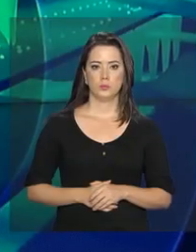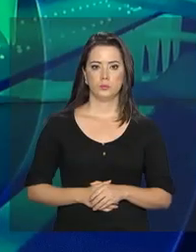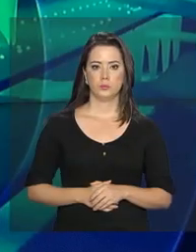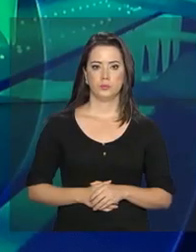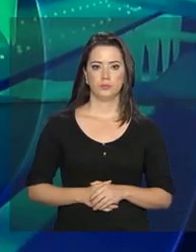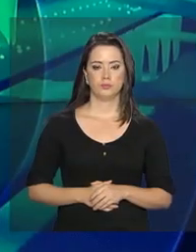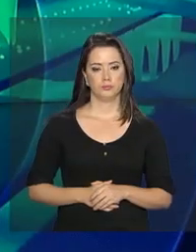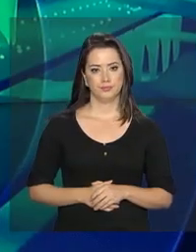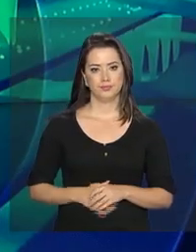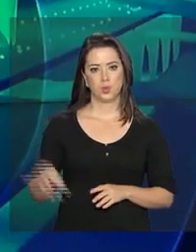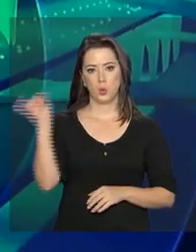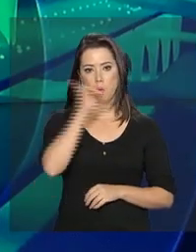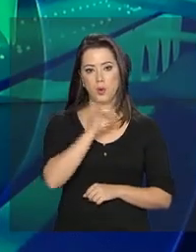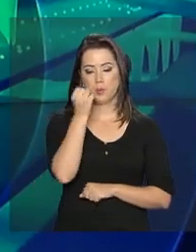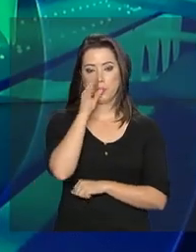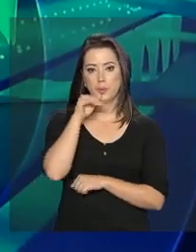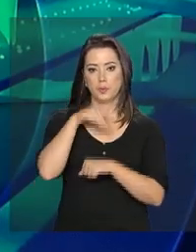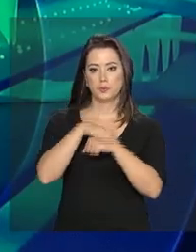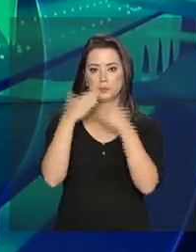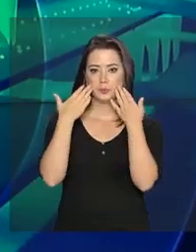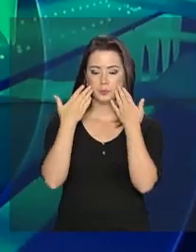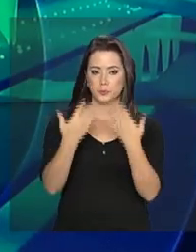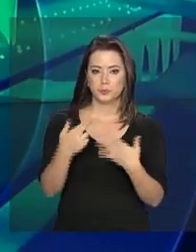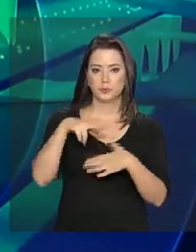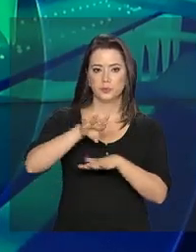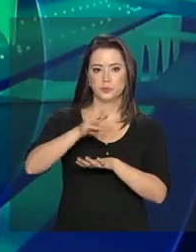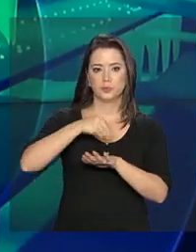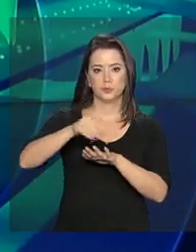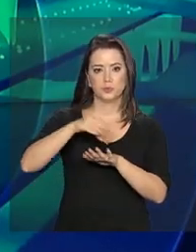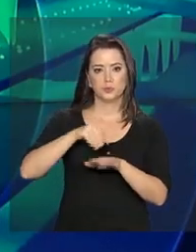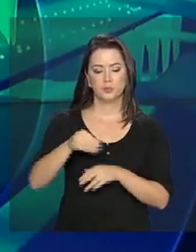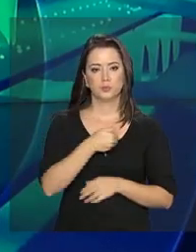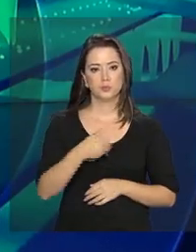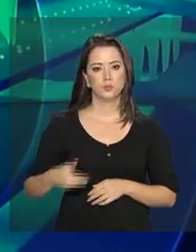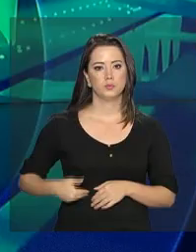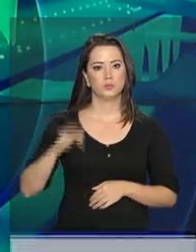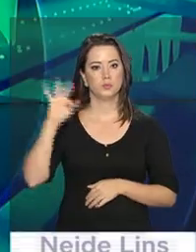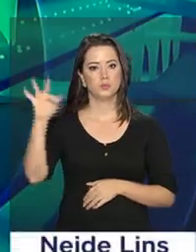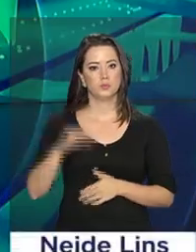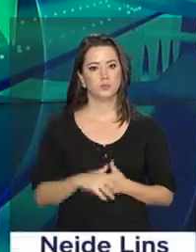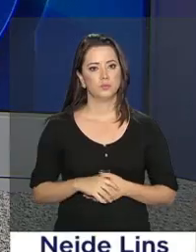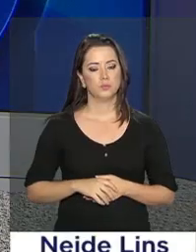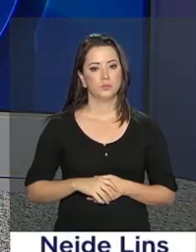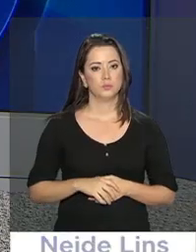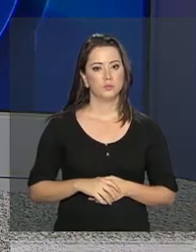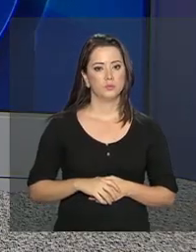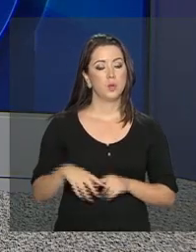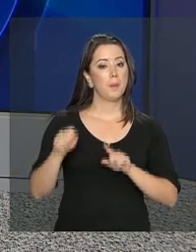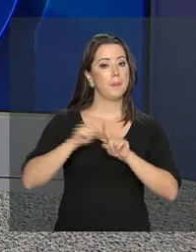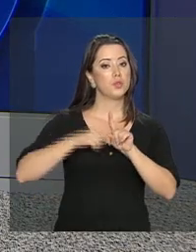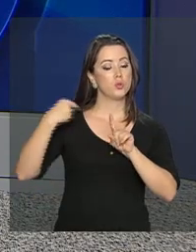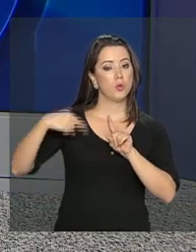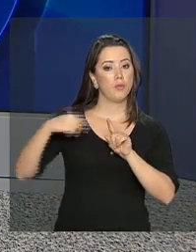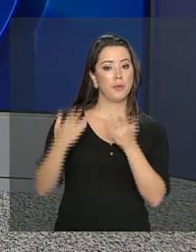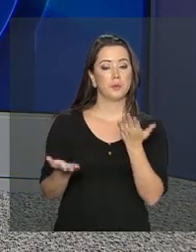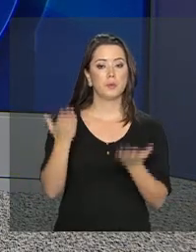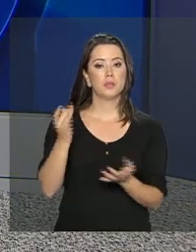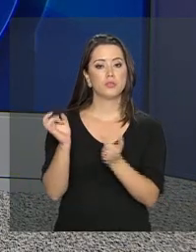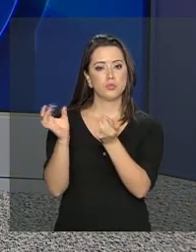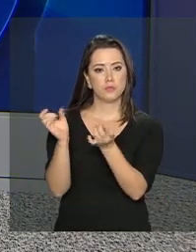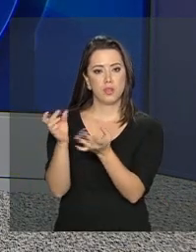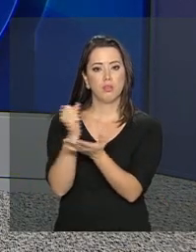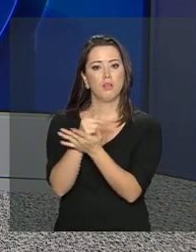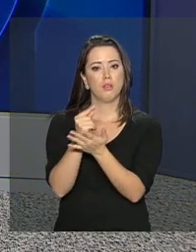olá boa noite no ar o repórter nbr com as notícias do governo federal em novembro a balança comercial